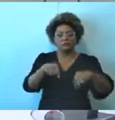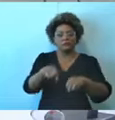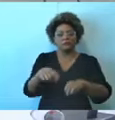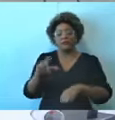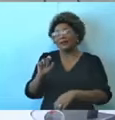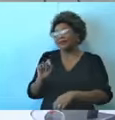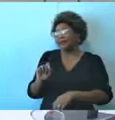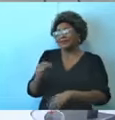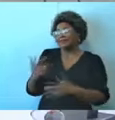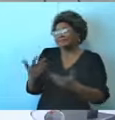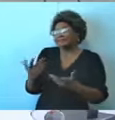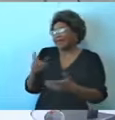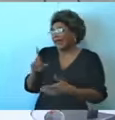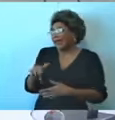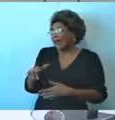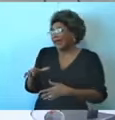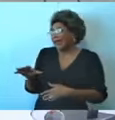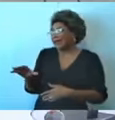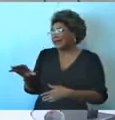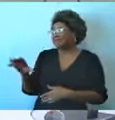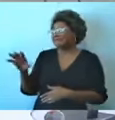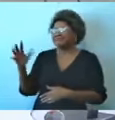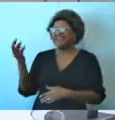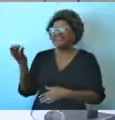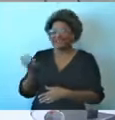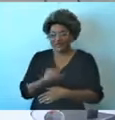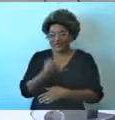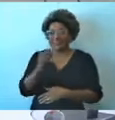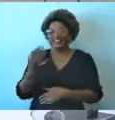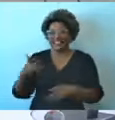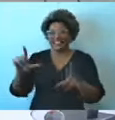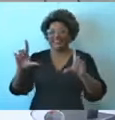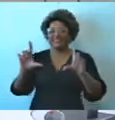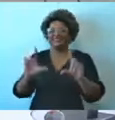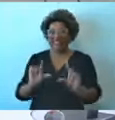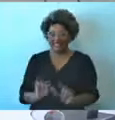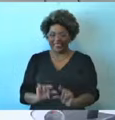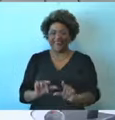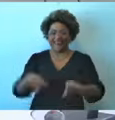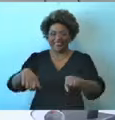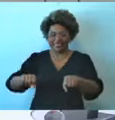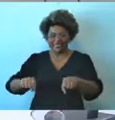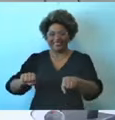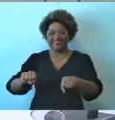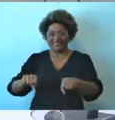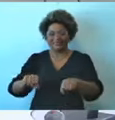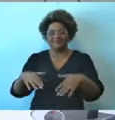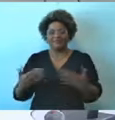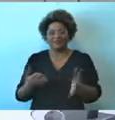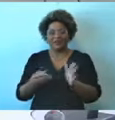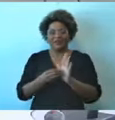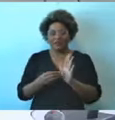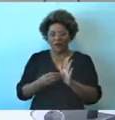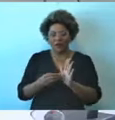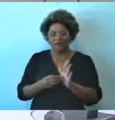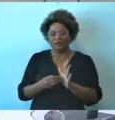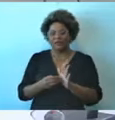Horizonte. E eu acho que pela falta de previsão desses estudos, né, pela falta de aprovação desses estudos,